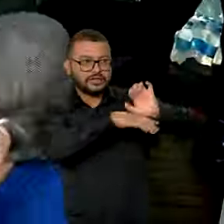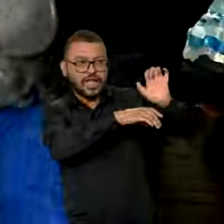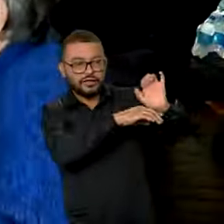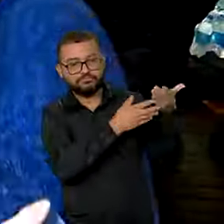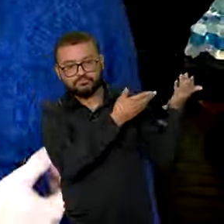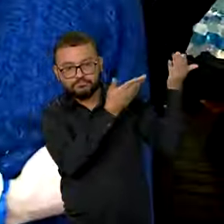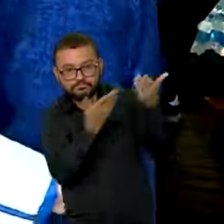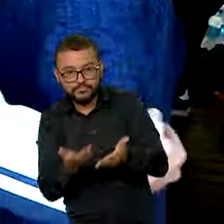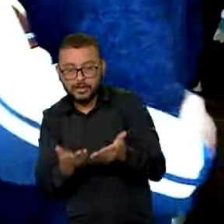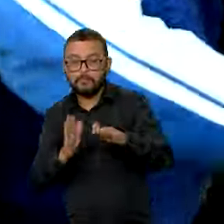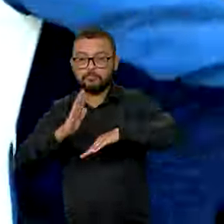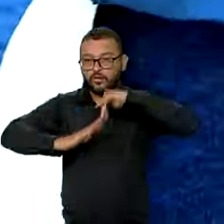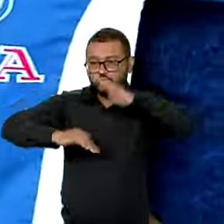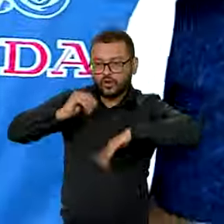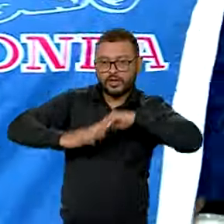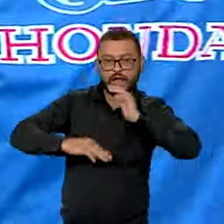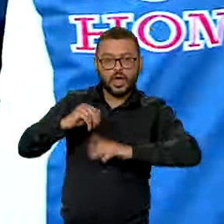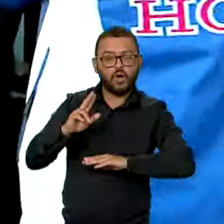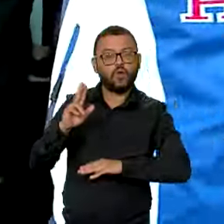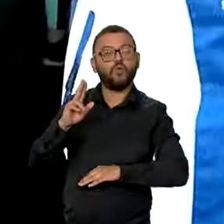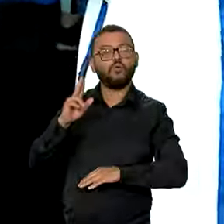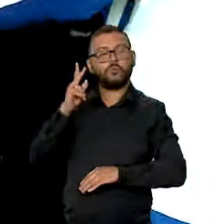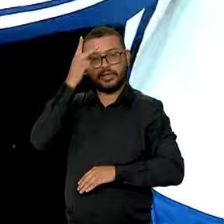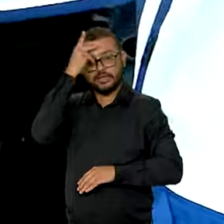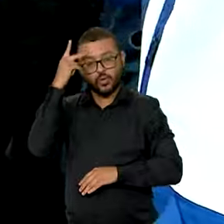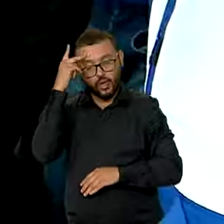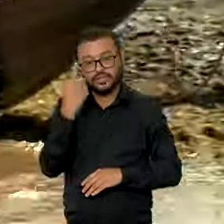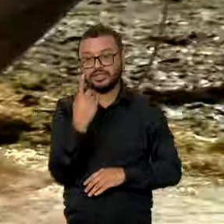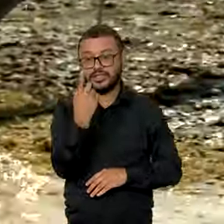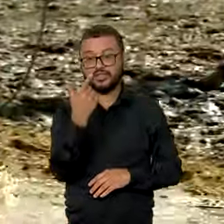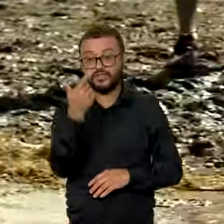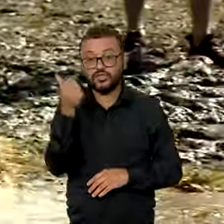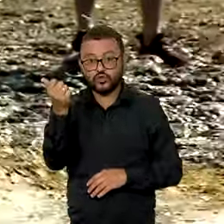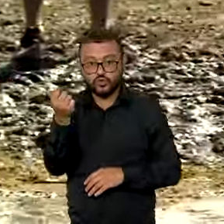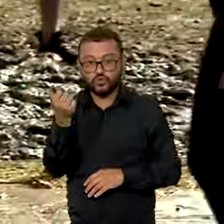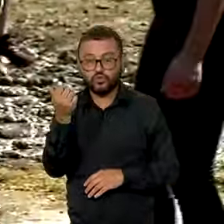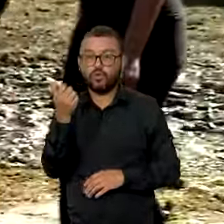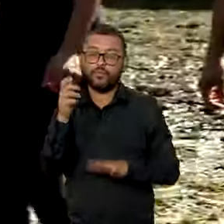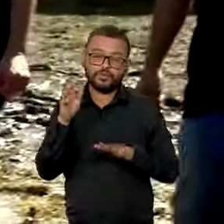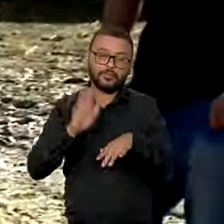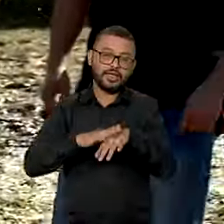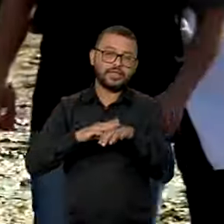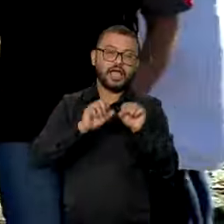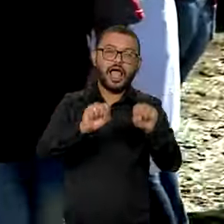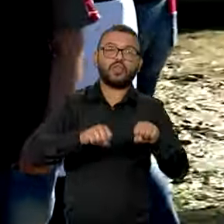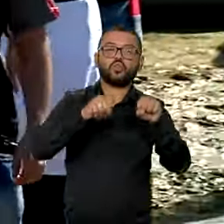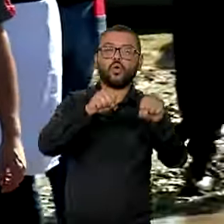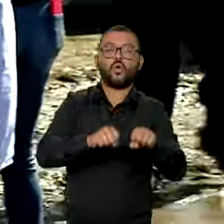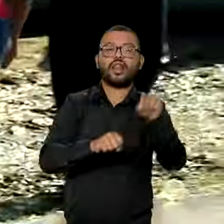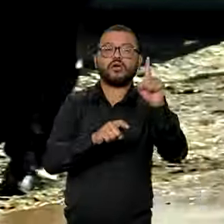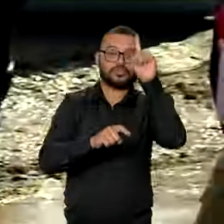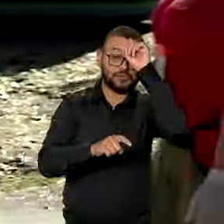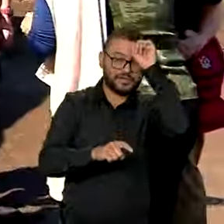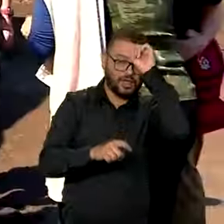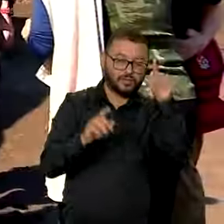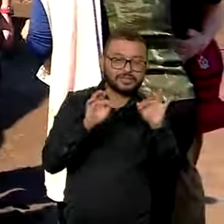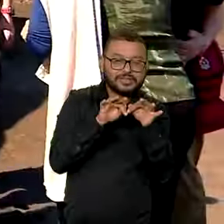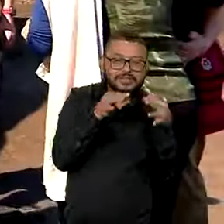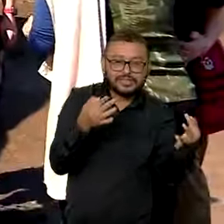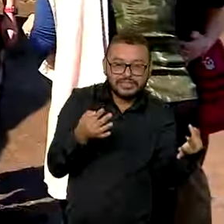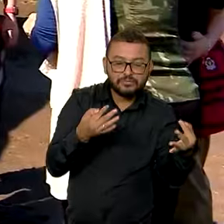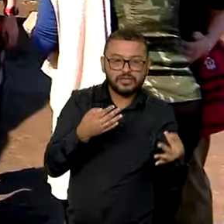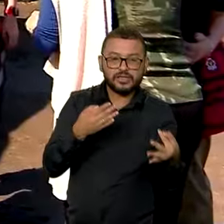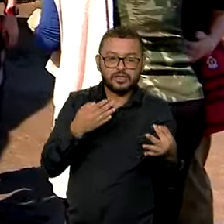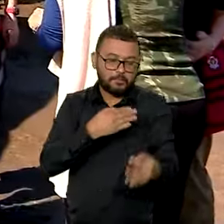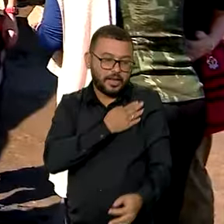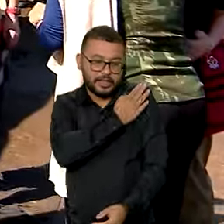mais enviou profissionais para ajudar, 121 voluntários. Em Canoas, os hospitais de campanha da Força Aérea Brasileira